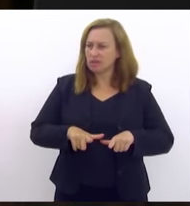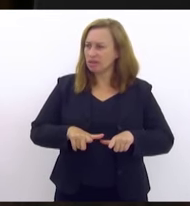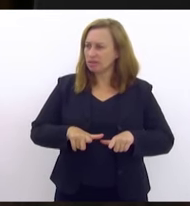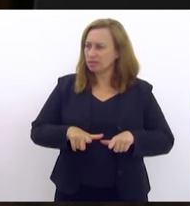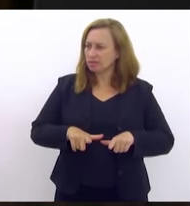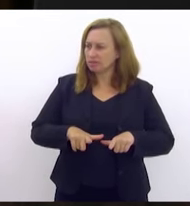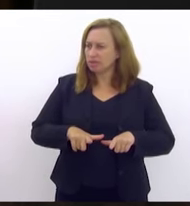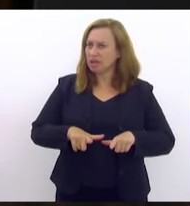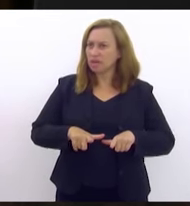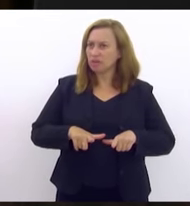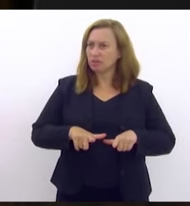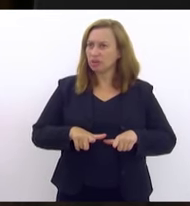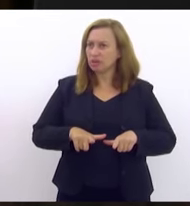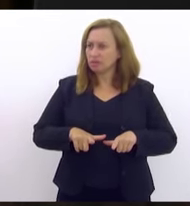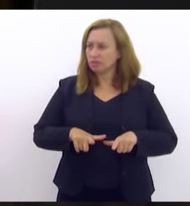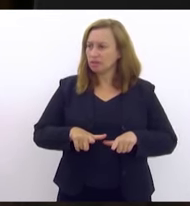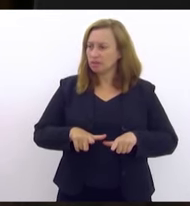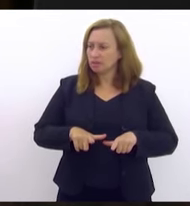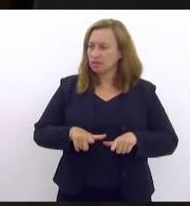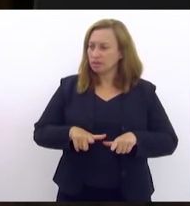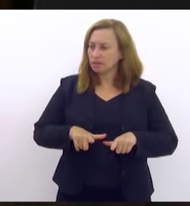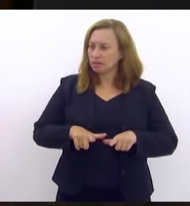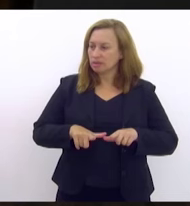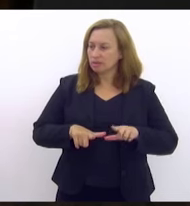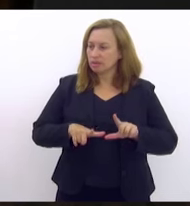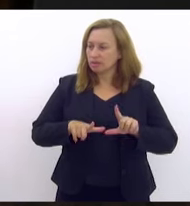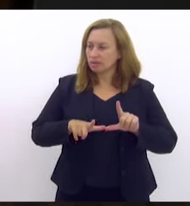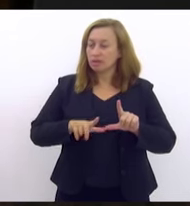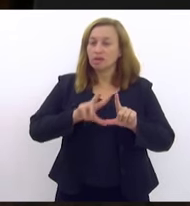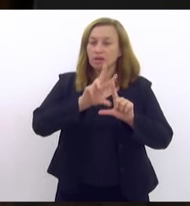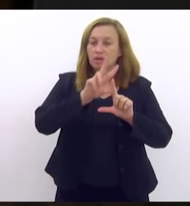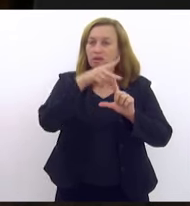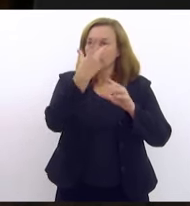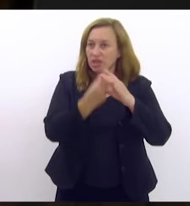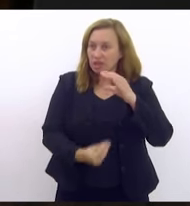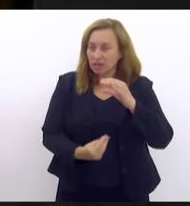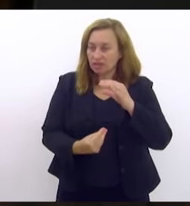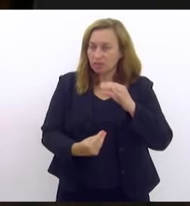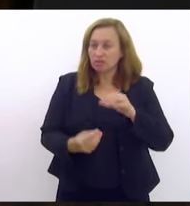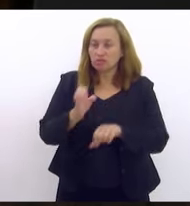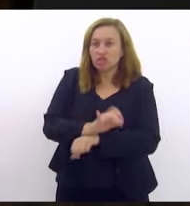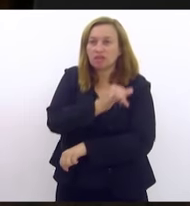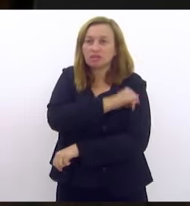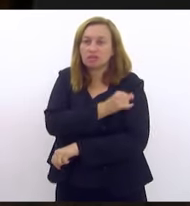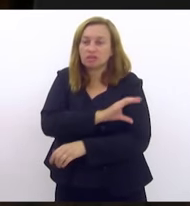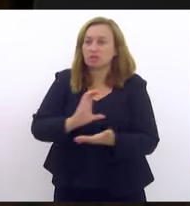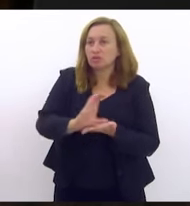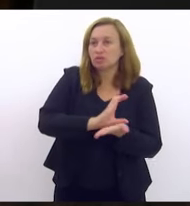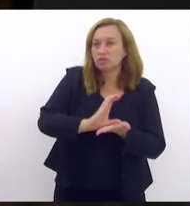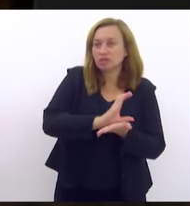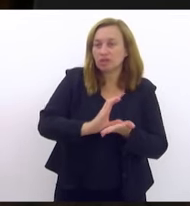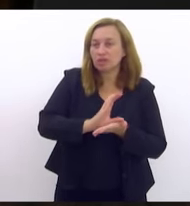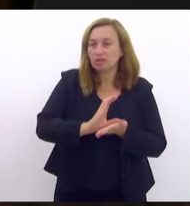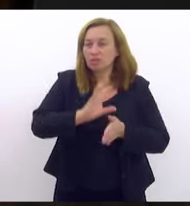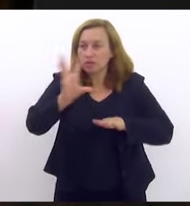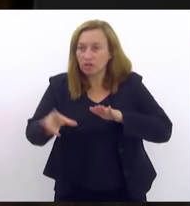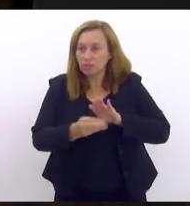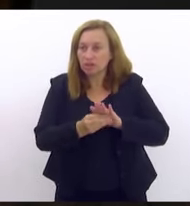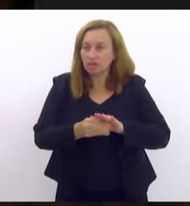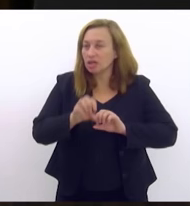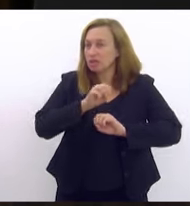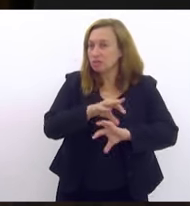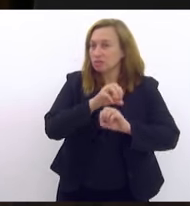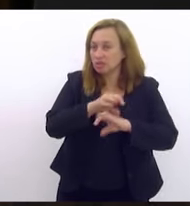Rio de Janeiro. Parecer das comissões de Constituição e Justiça pela constitucionalidade com emendas, de